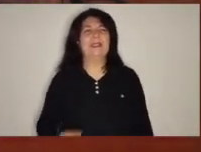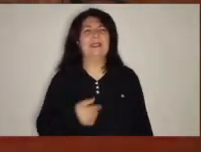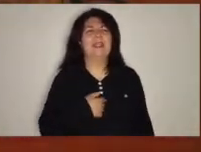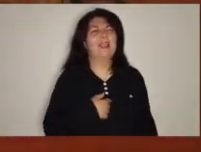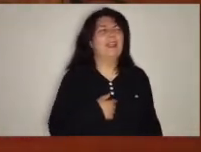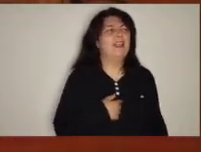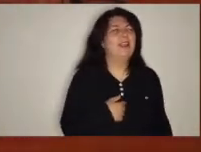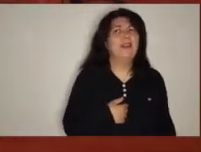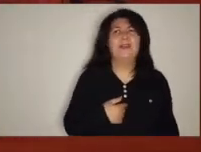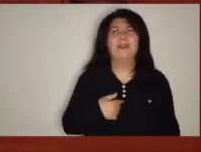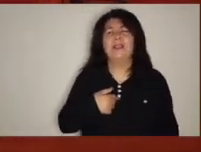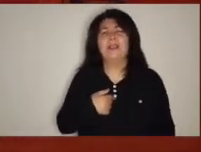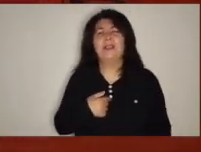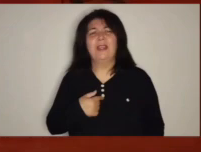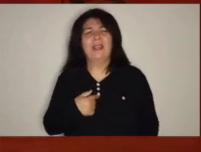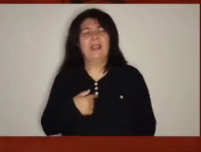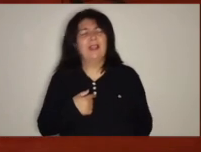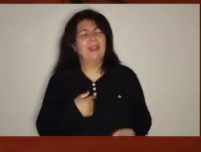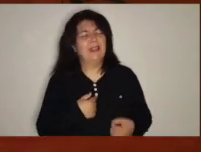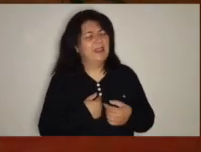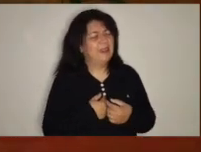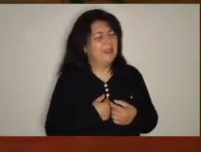cais. E eu